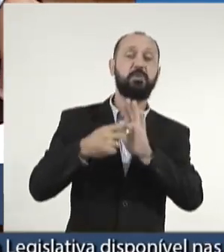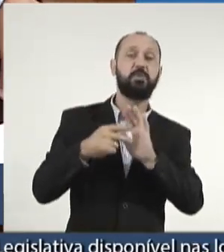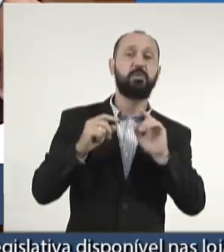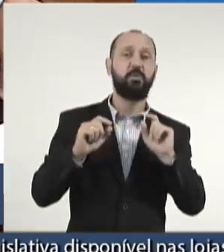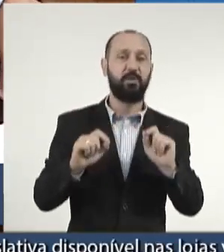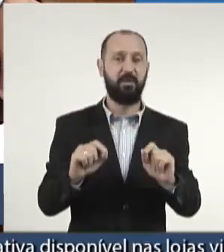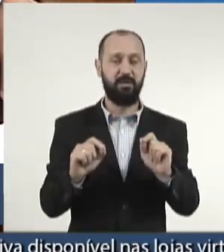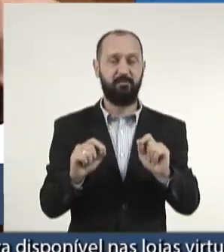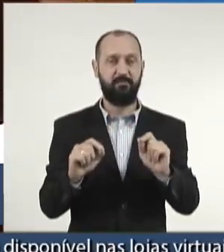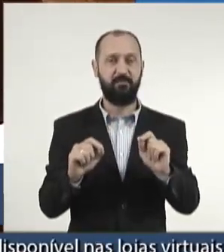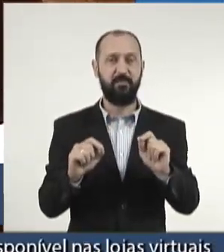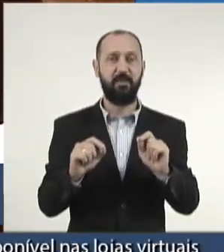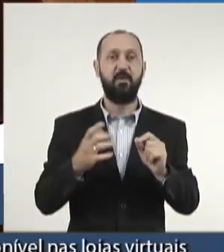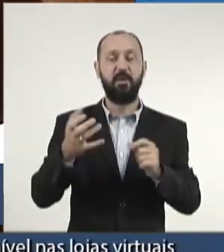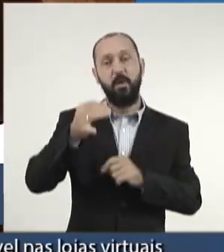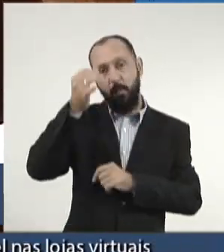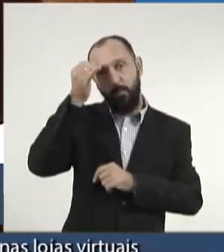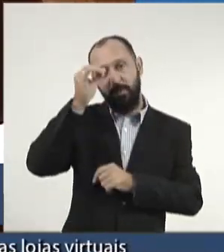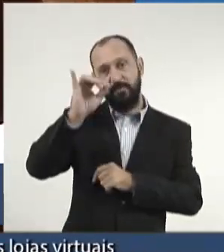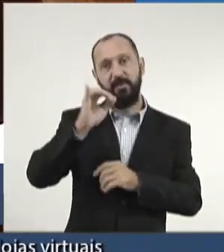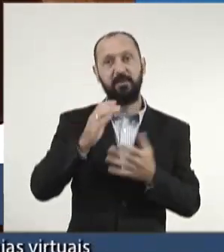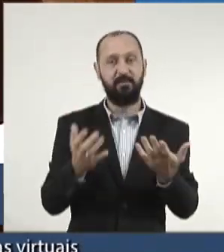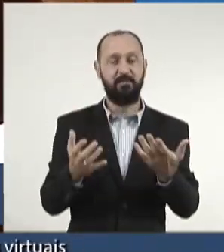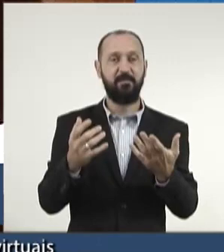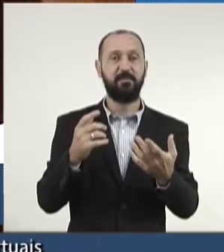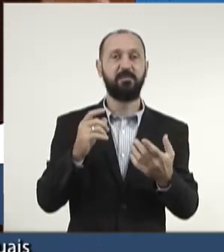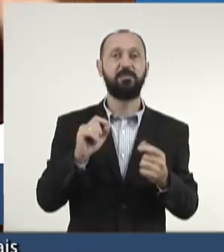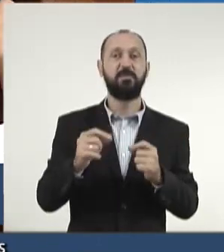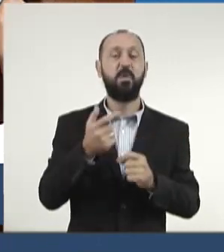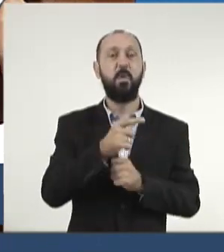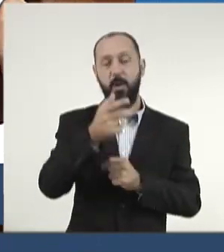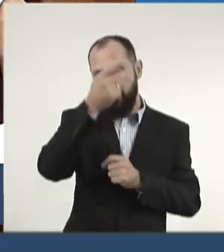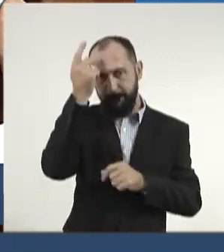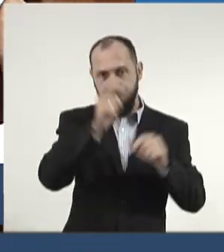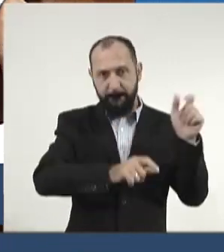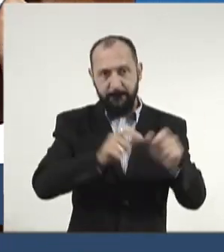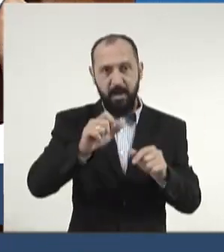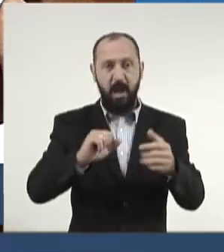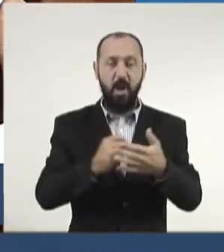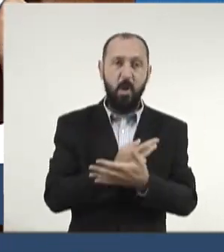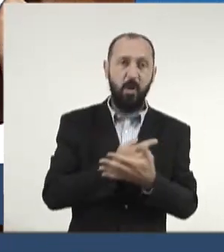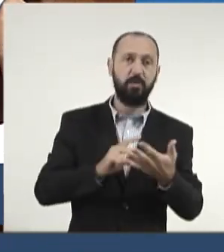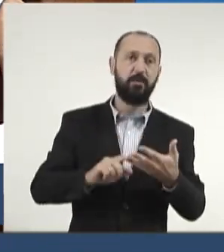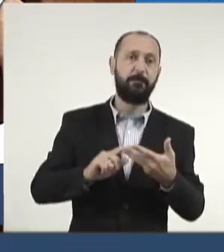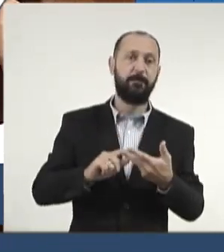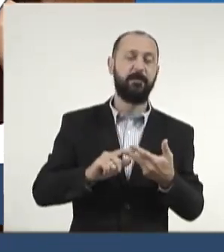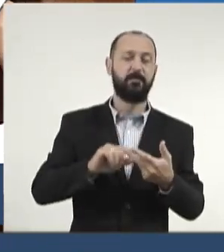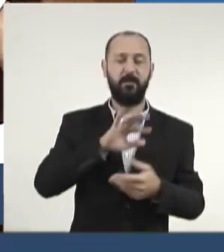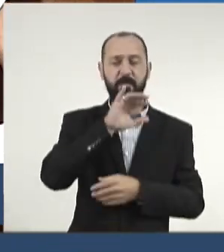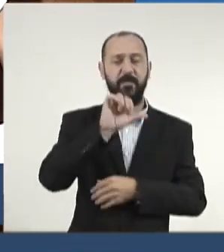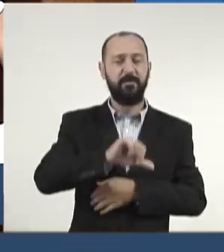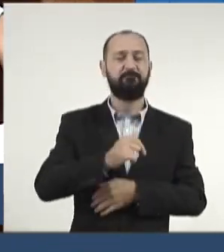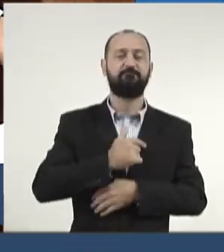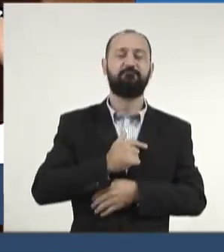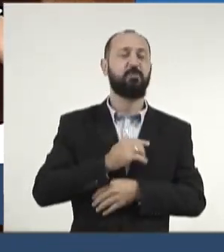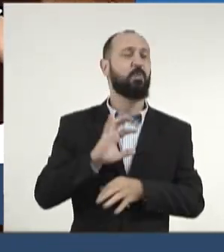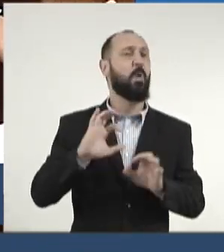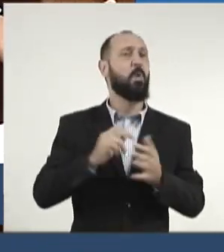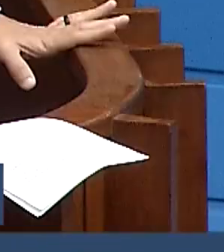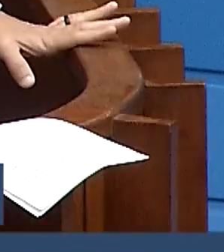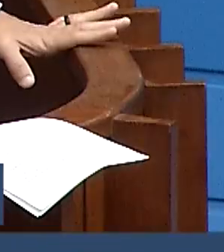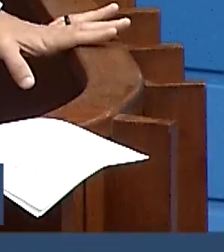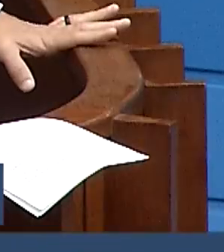de prevenir, né, que outras situações trágicas como esta não